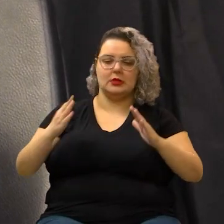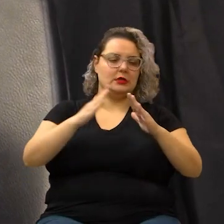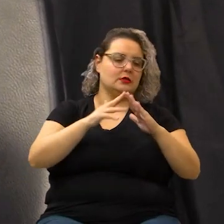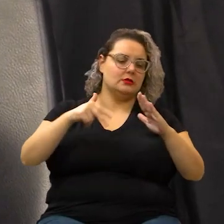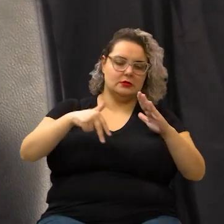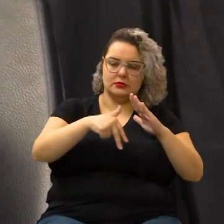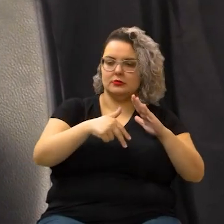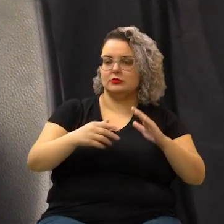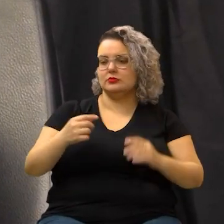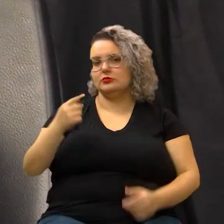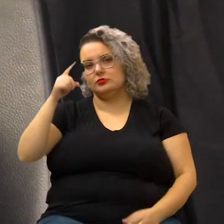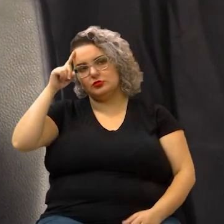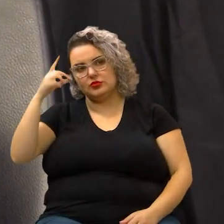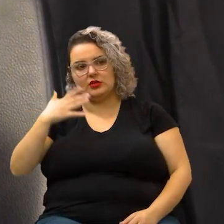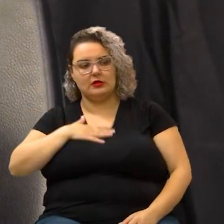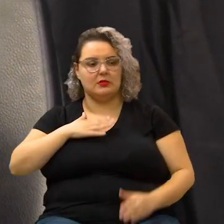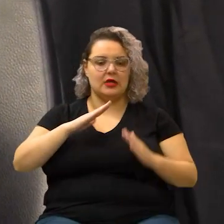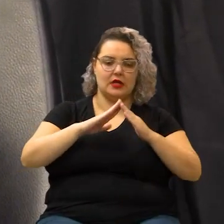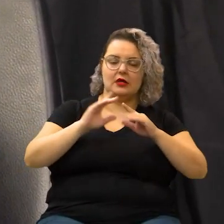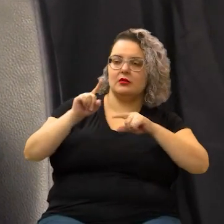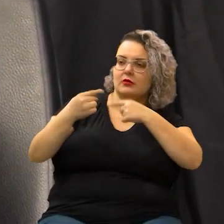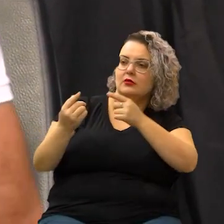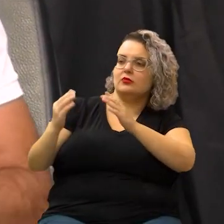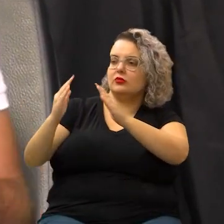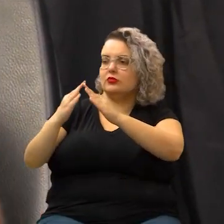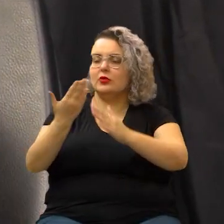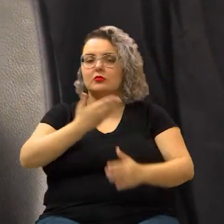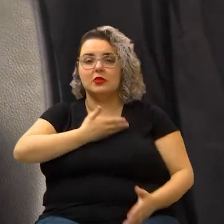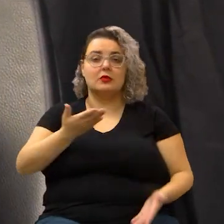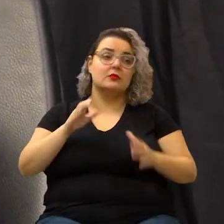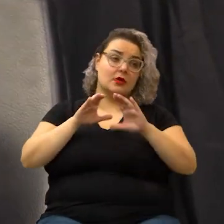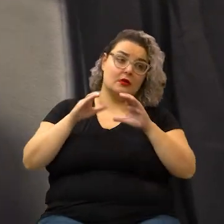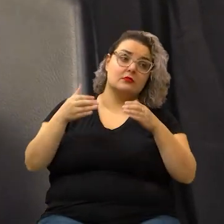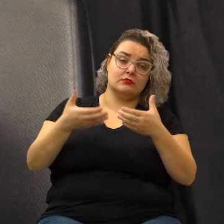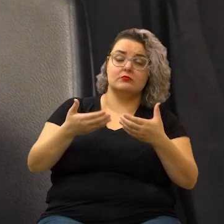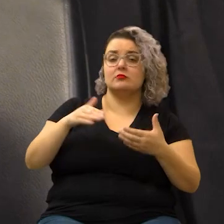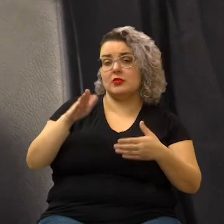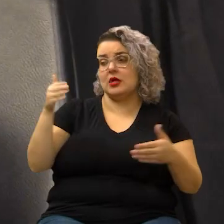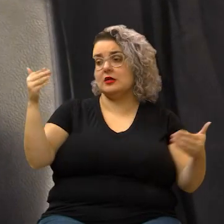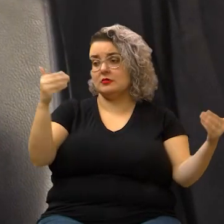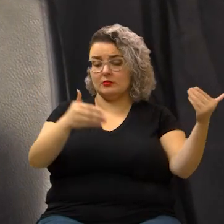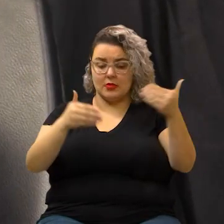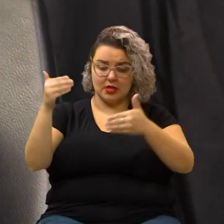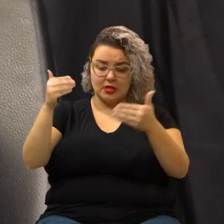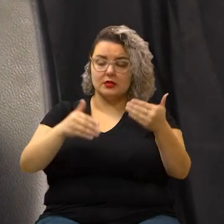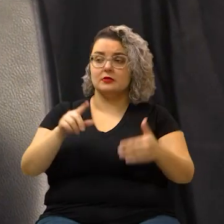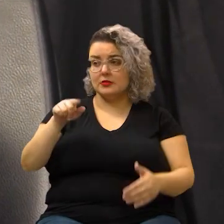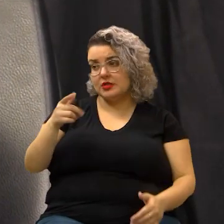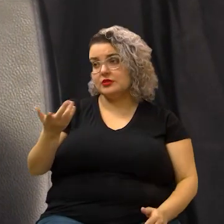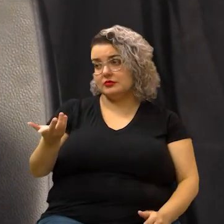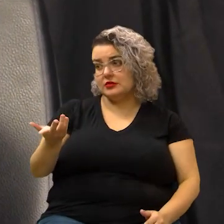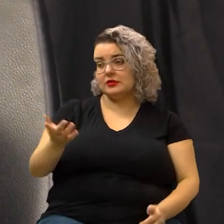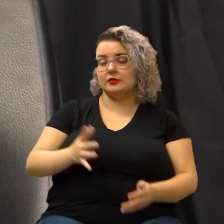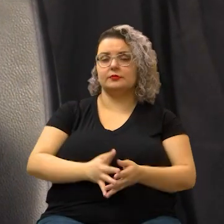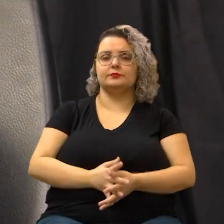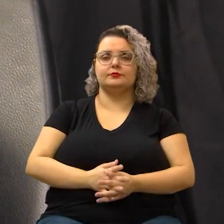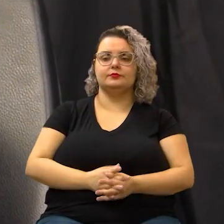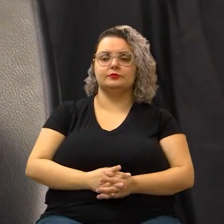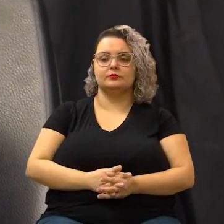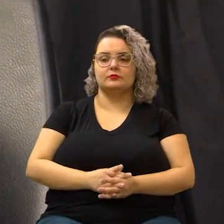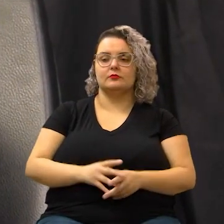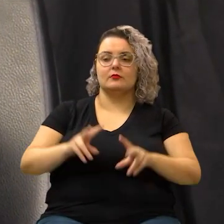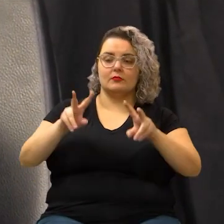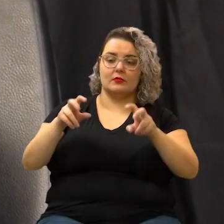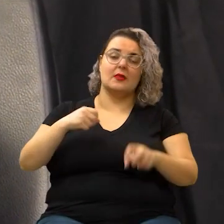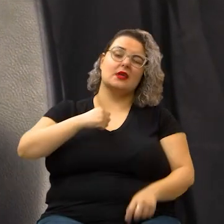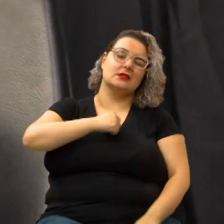de todo mundo, um dia era na minha, outro dia na outra, então assim, a comunidade ela era mais participativa, né, e